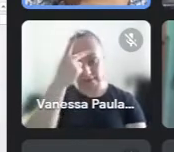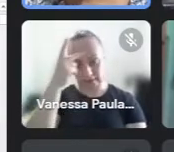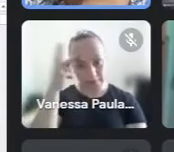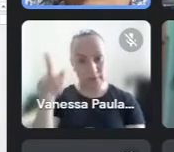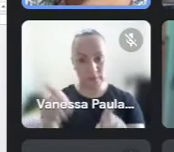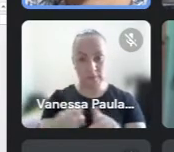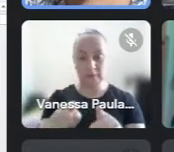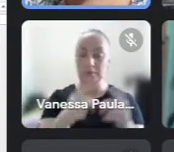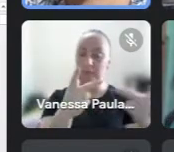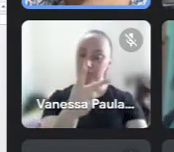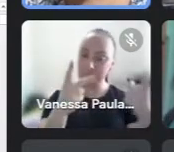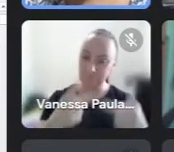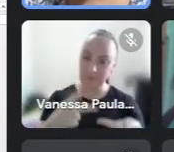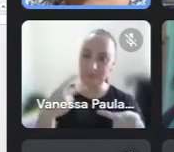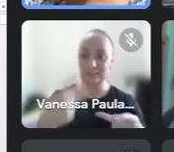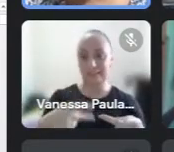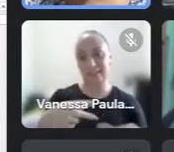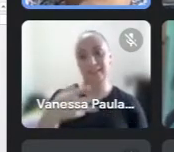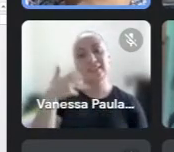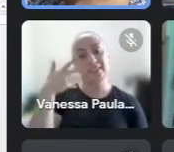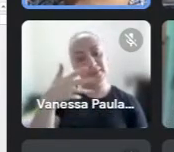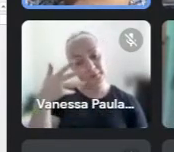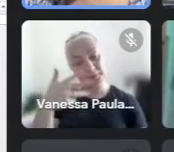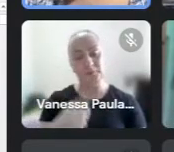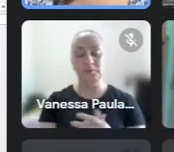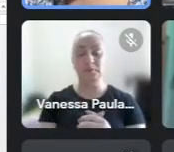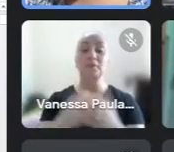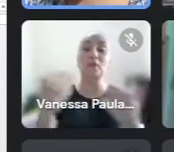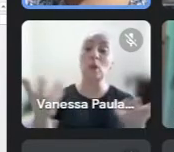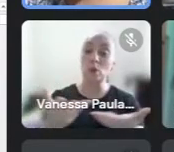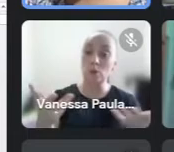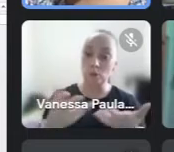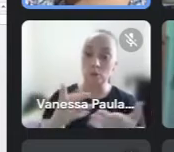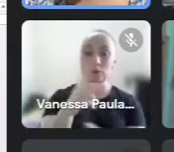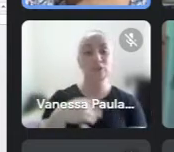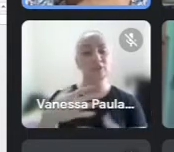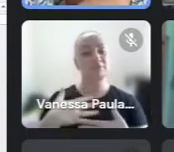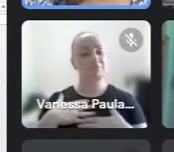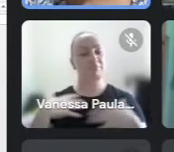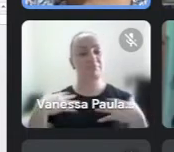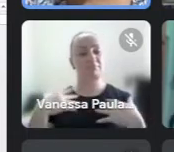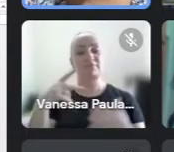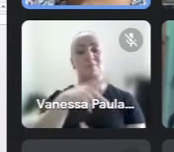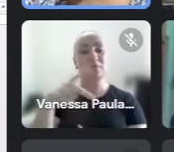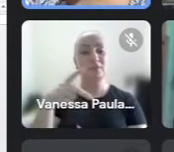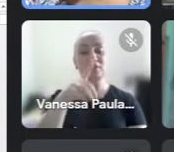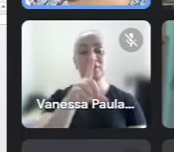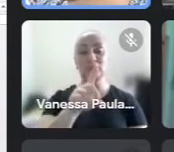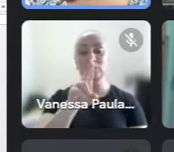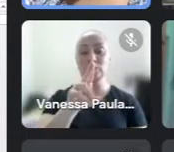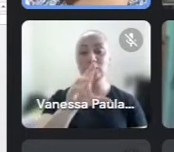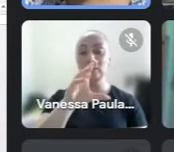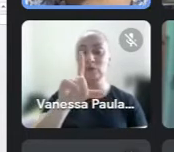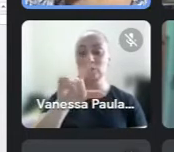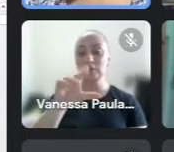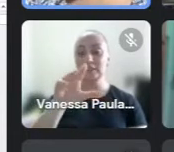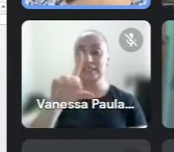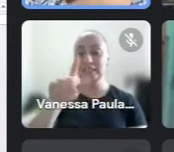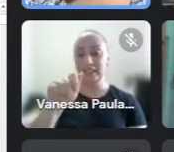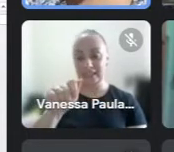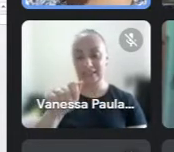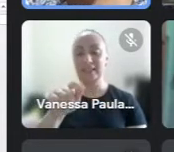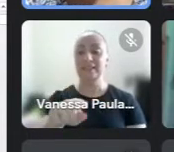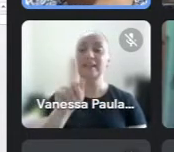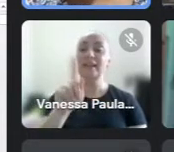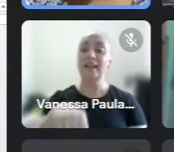para nosso ciclo, né? E hoje temos a honra de receber a professora Dulcideia da Conceição Palheta, né,